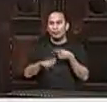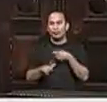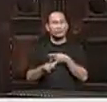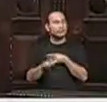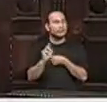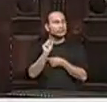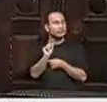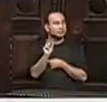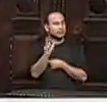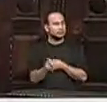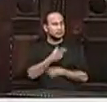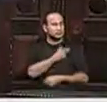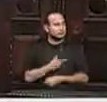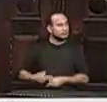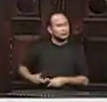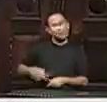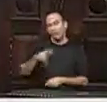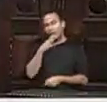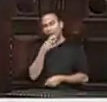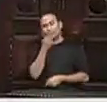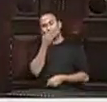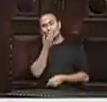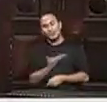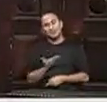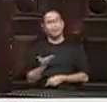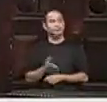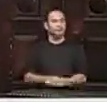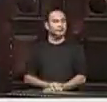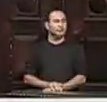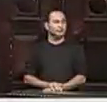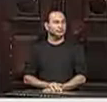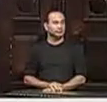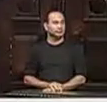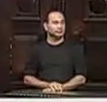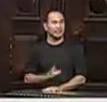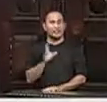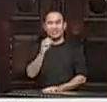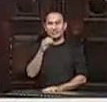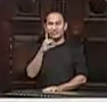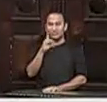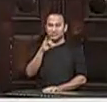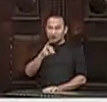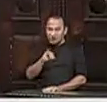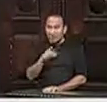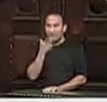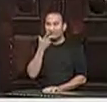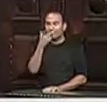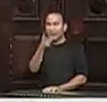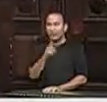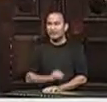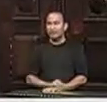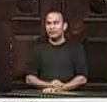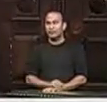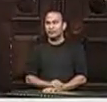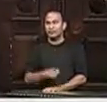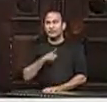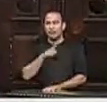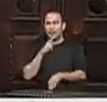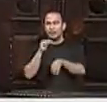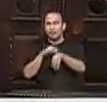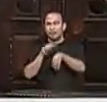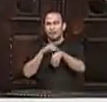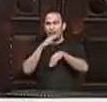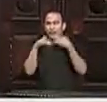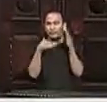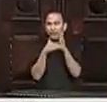que Vossa Excelência, deputado André Siciliano, conhece bem, da Lei Candir. A Lei Candir o Congresso Nacional, como sabemos, tem um prazo até